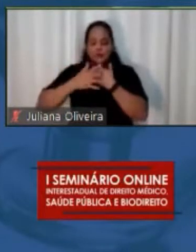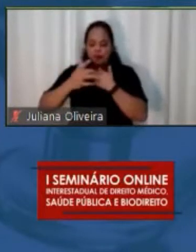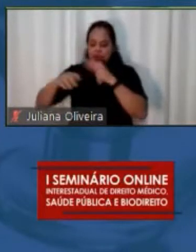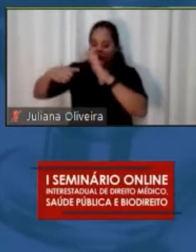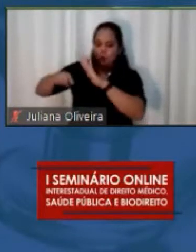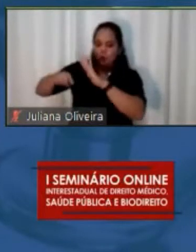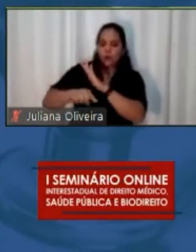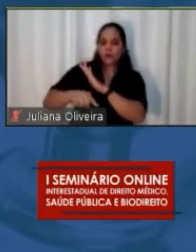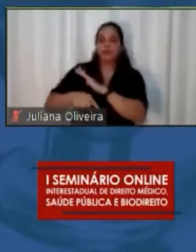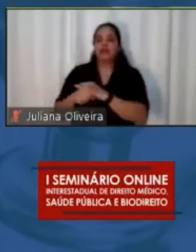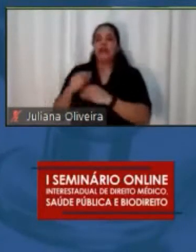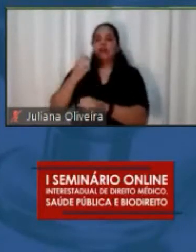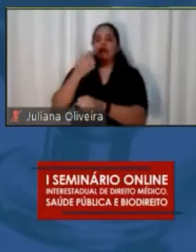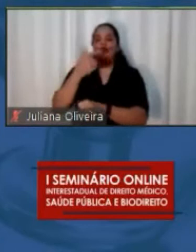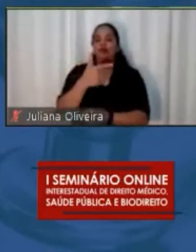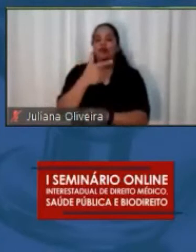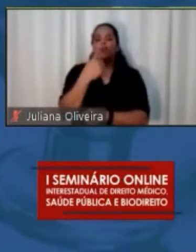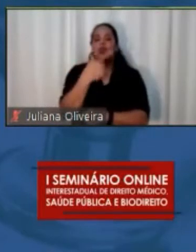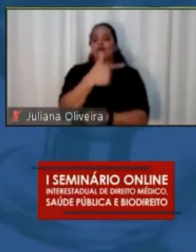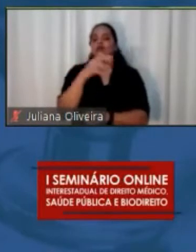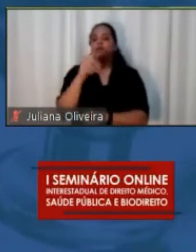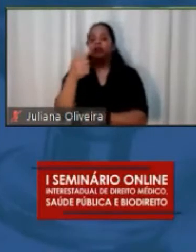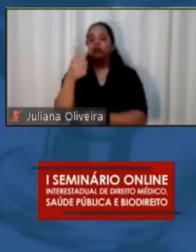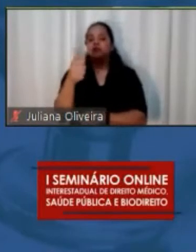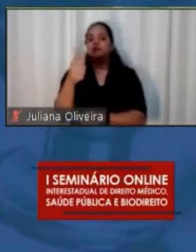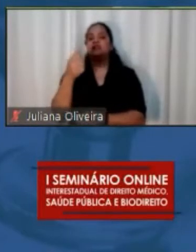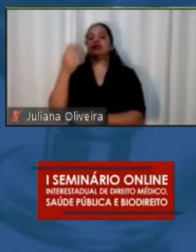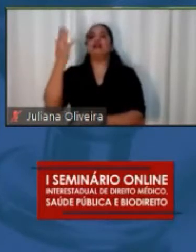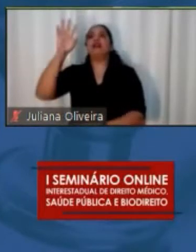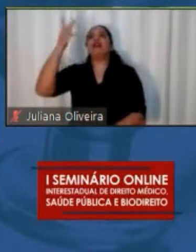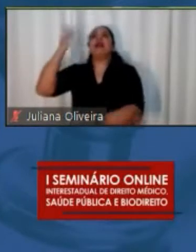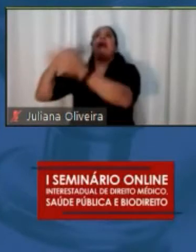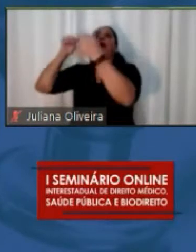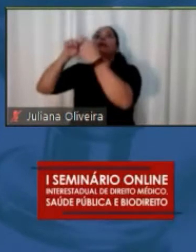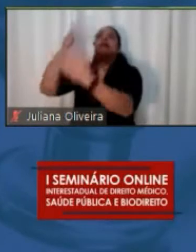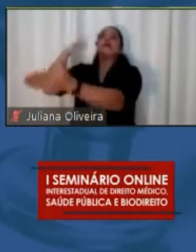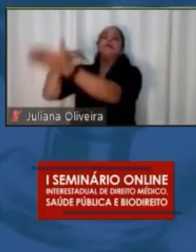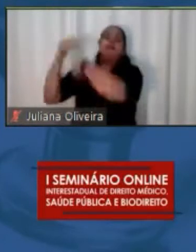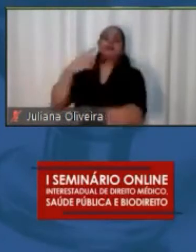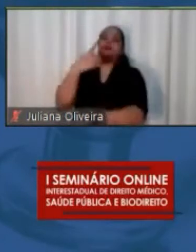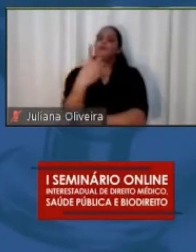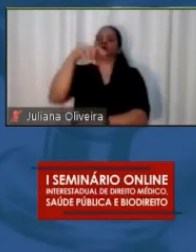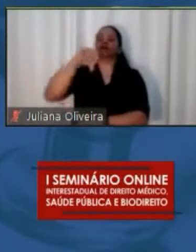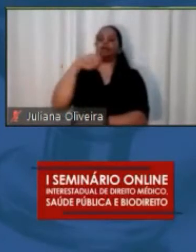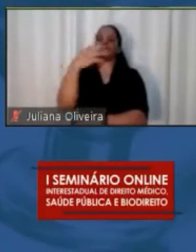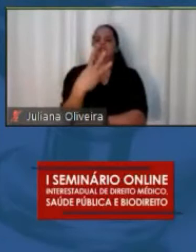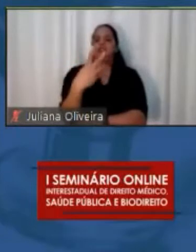1942. Nós estamos em 2020 e ainda se discute esta necessidade de, às